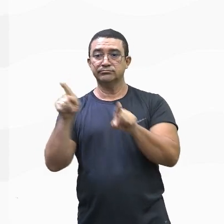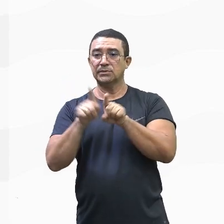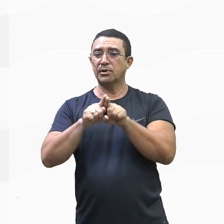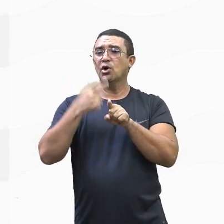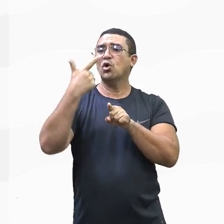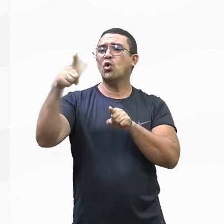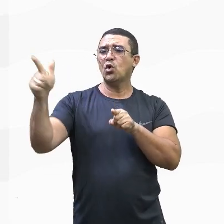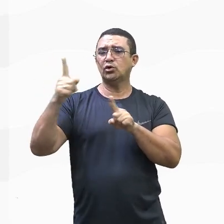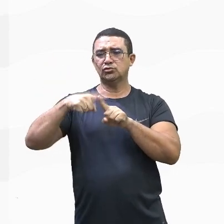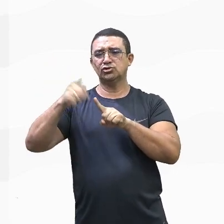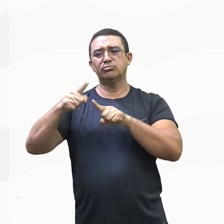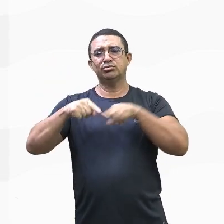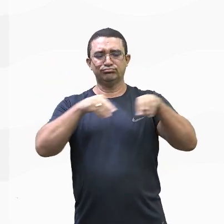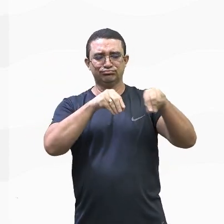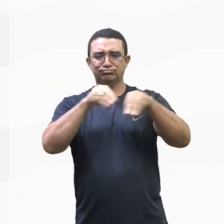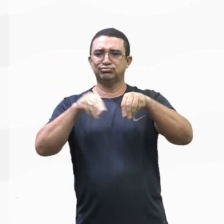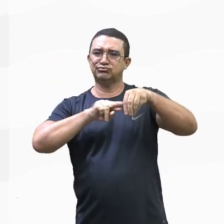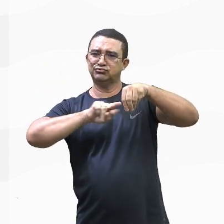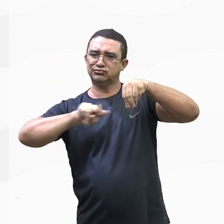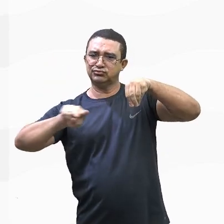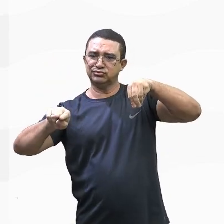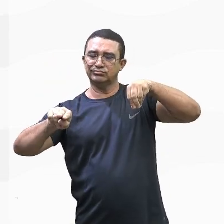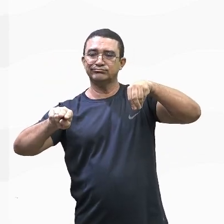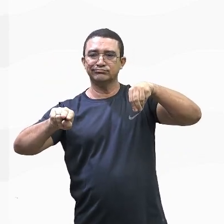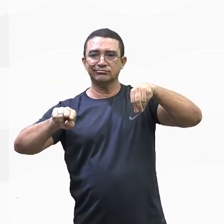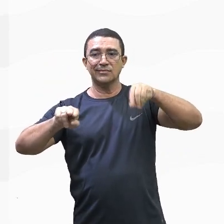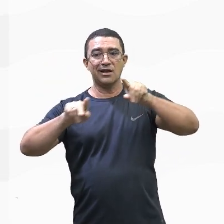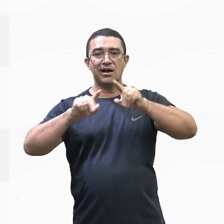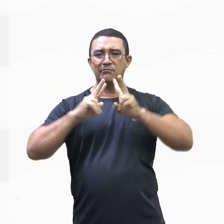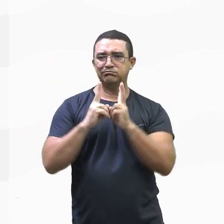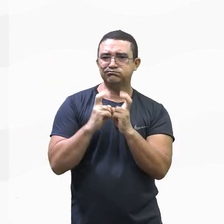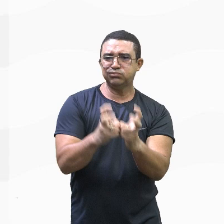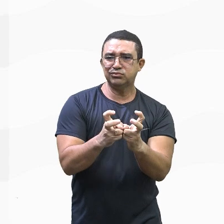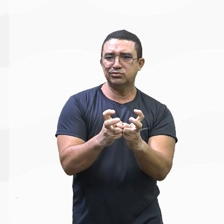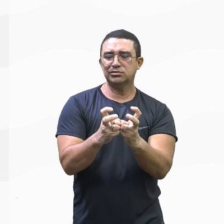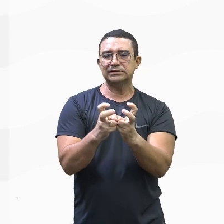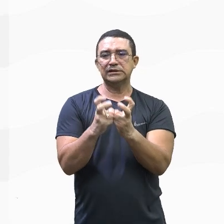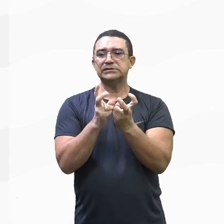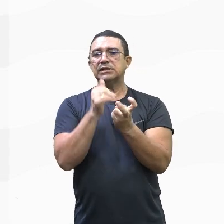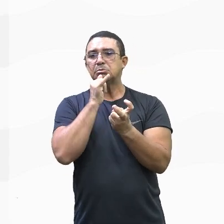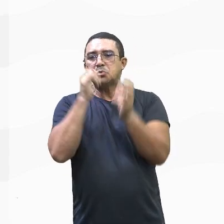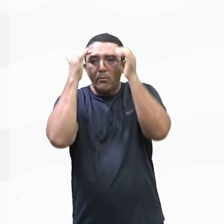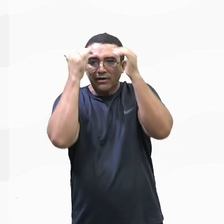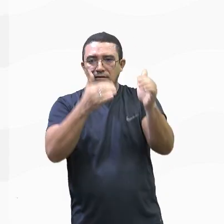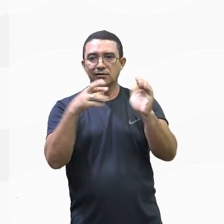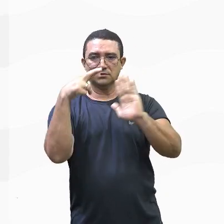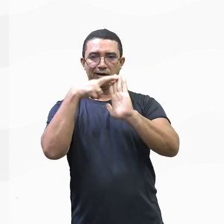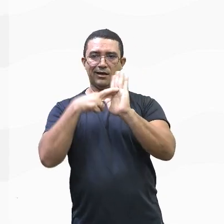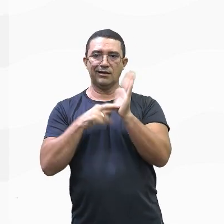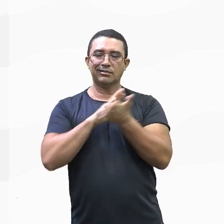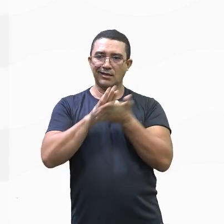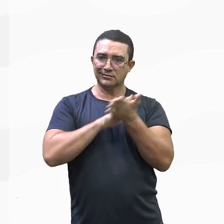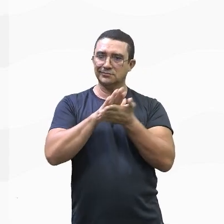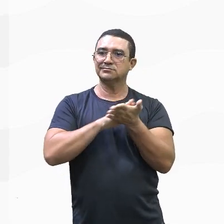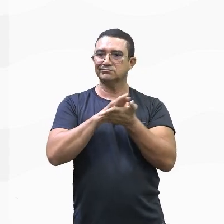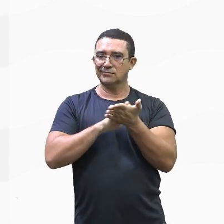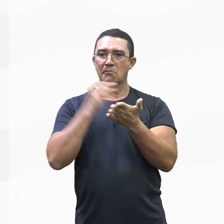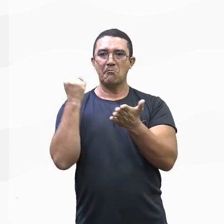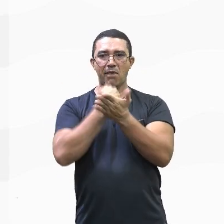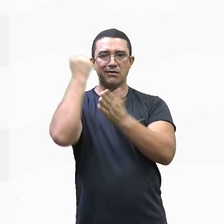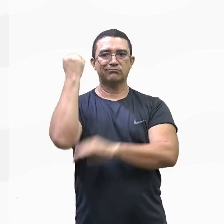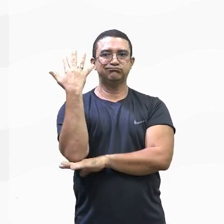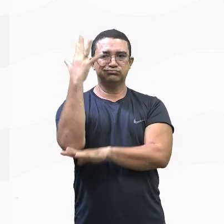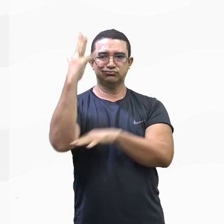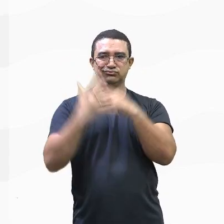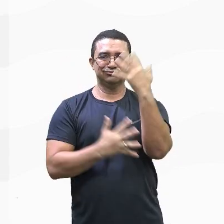Contudo, a mineração ilegal é uma preocupação devido aos impactos ambientais e sociais. Tudo aquilo que nós falamos,